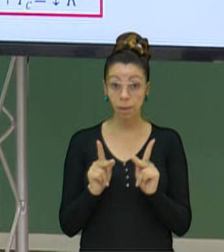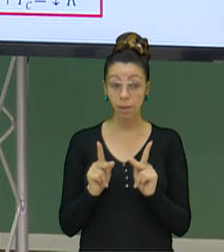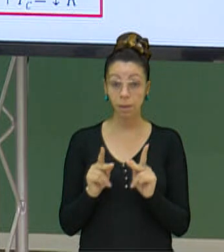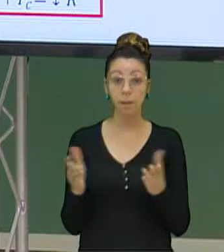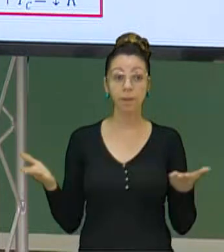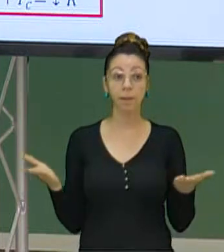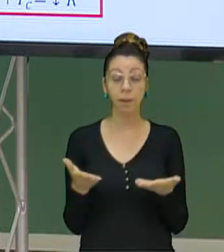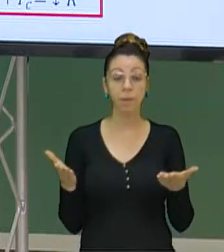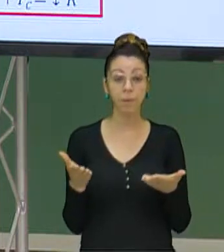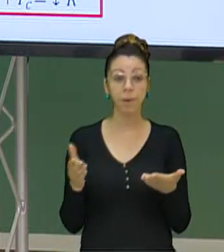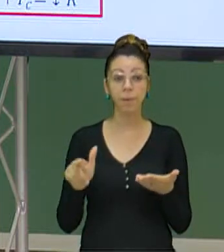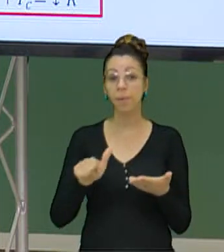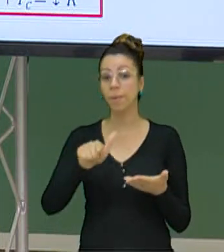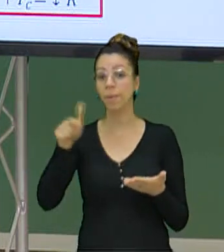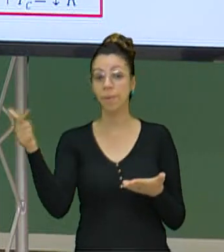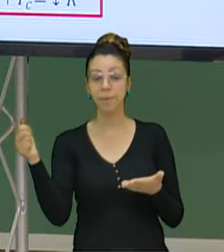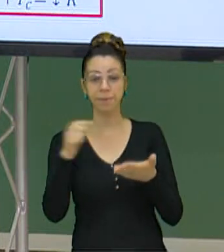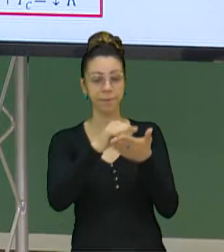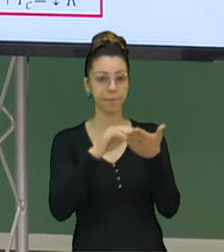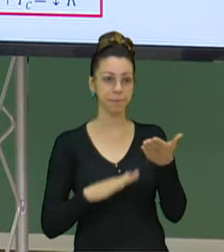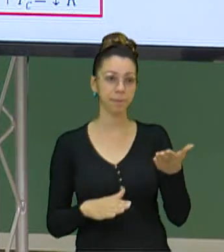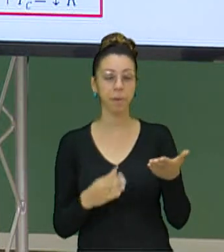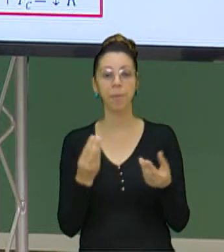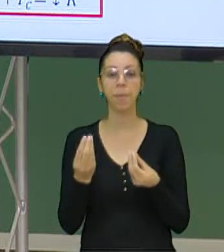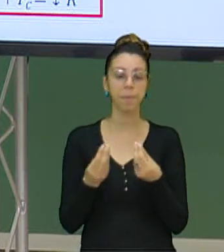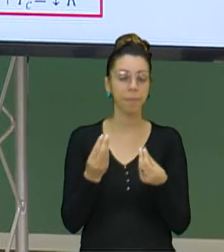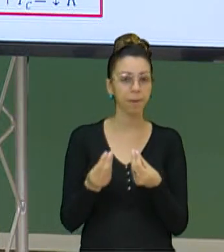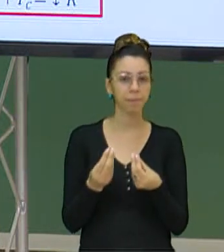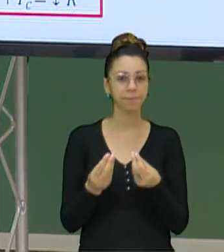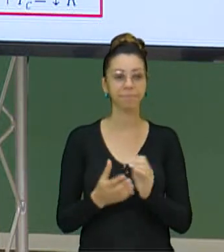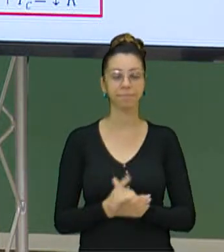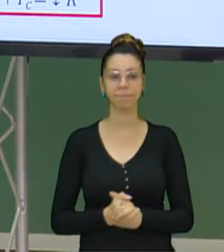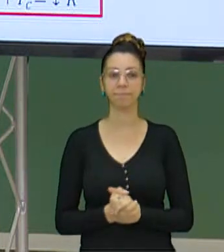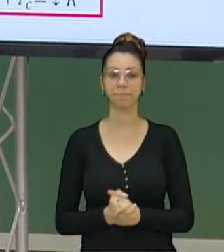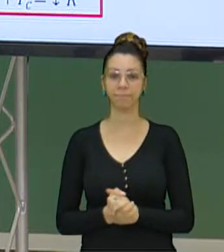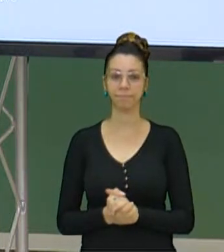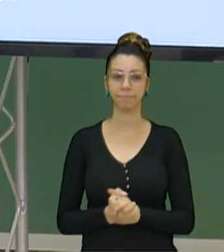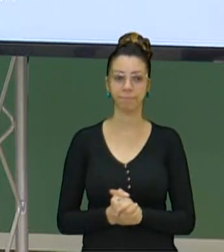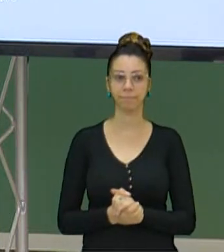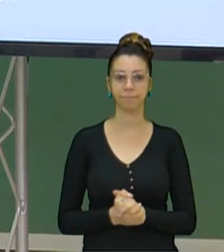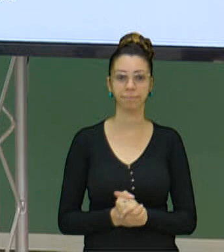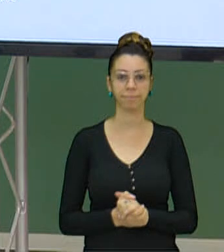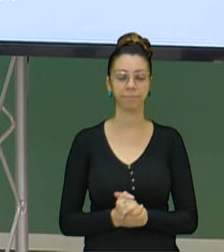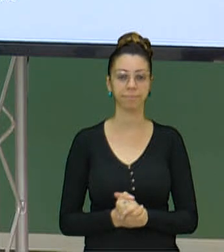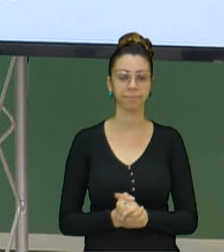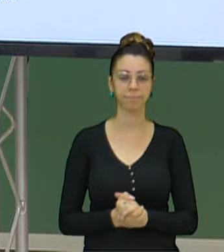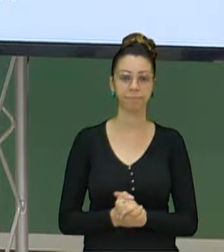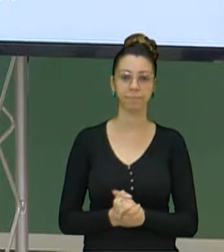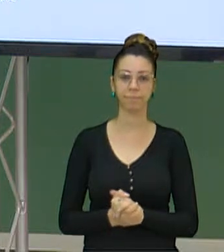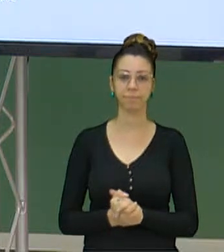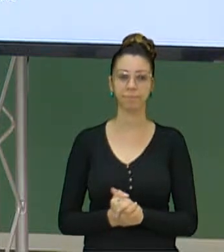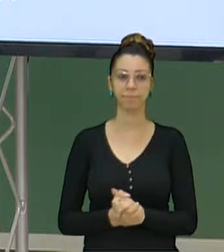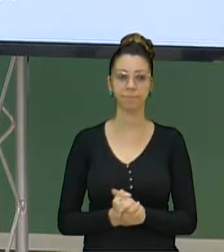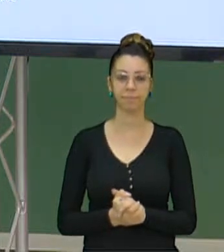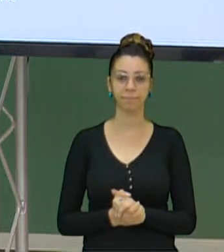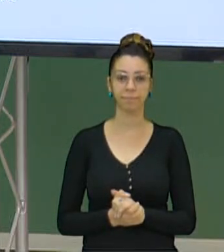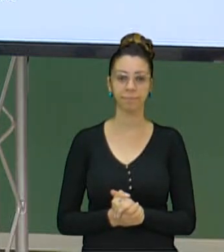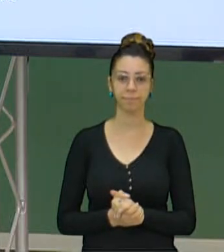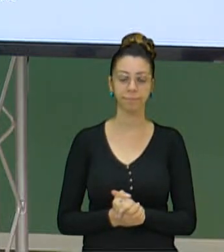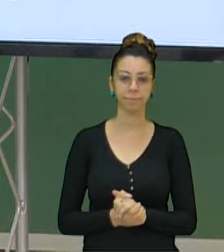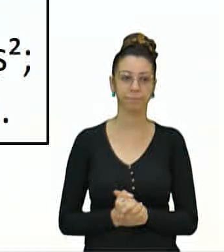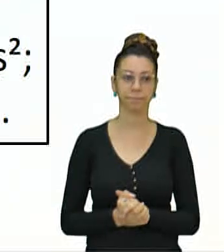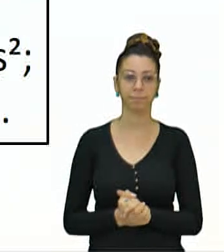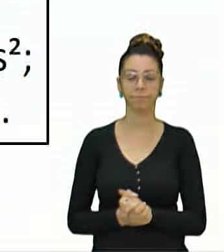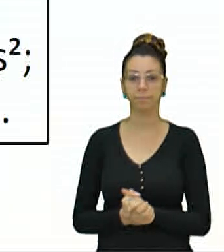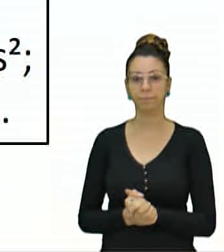E agora eu vou dar mais um exercício para vocês aí, né? Para ver como é que vocês estão. Exercício um pouquinho mais elaborado. Olha aqui, ó. Numa